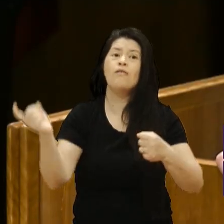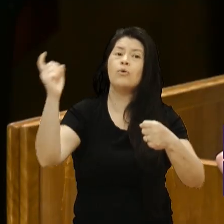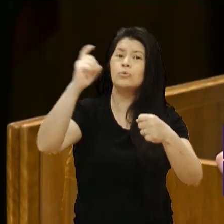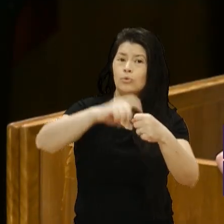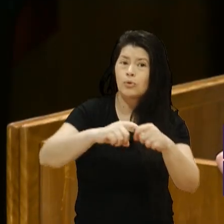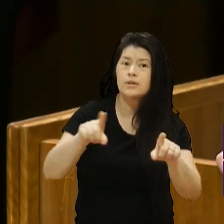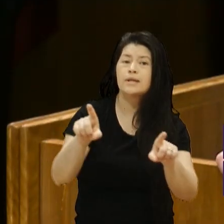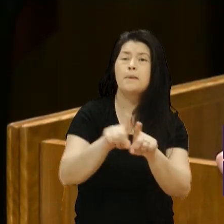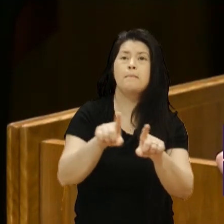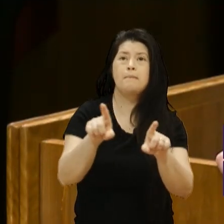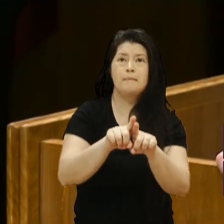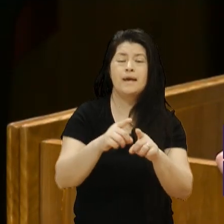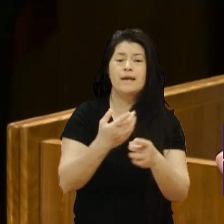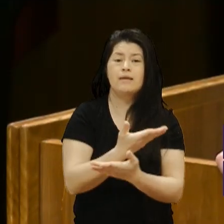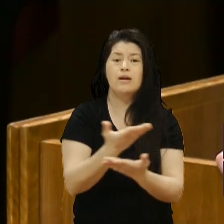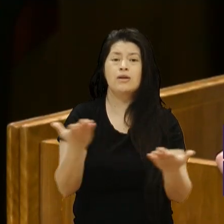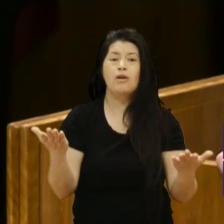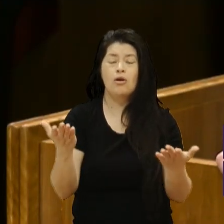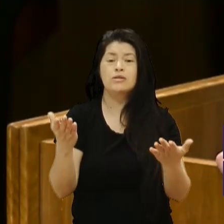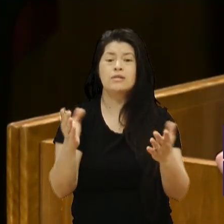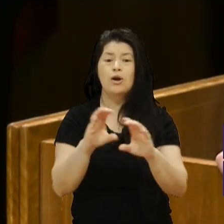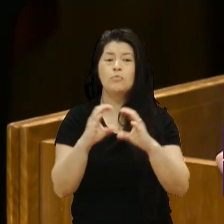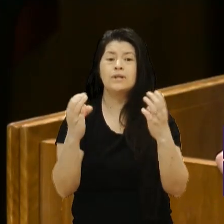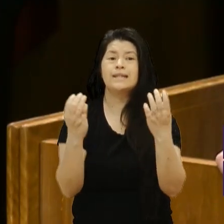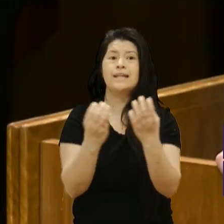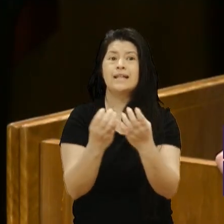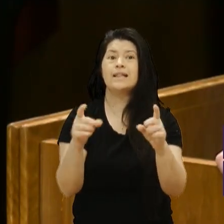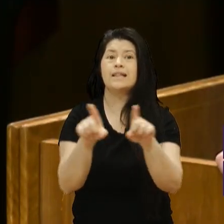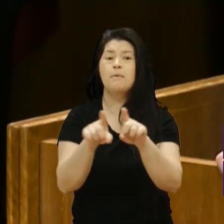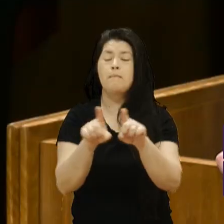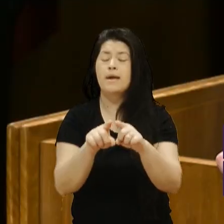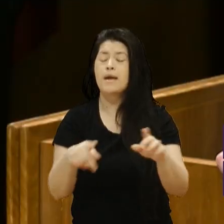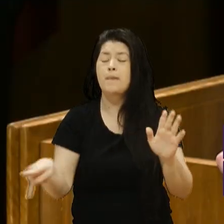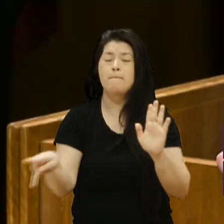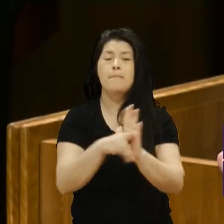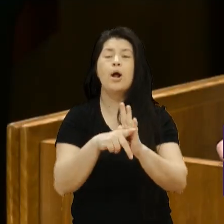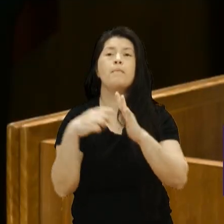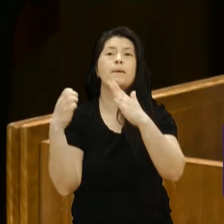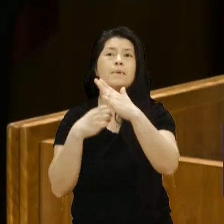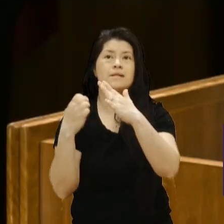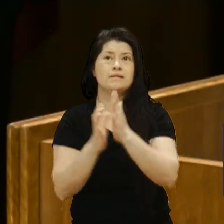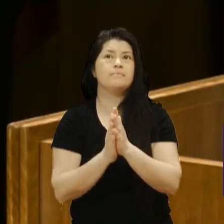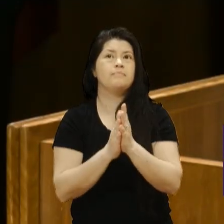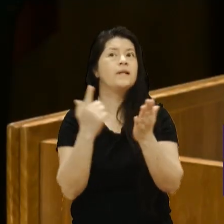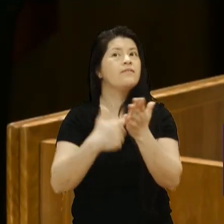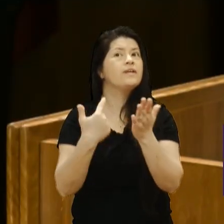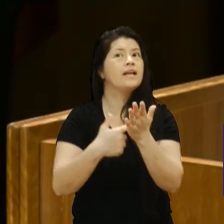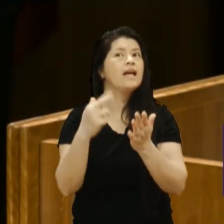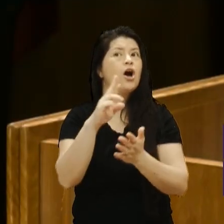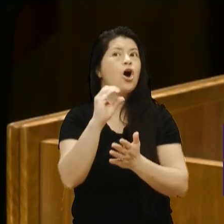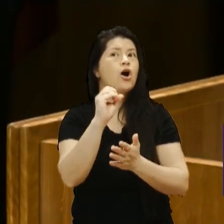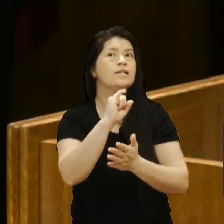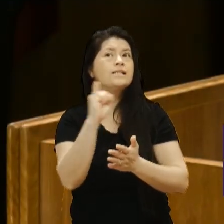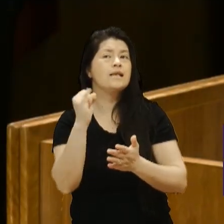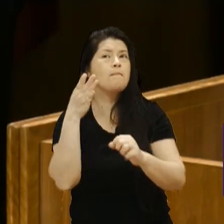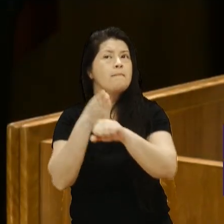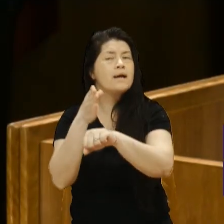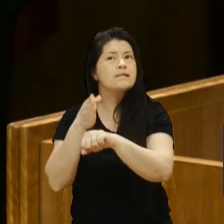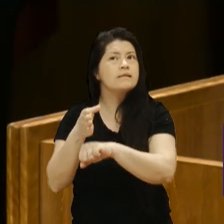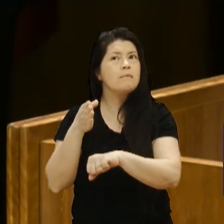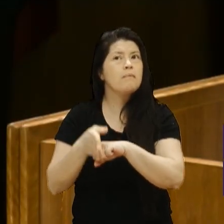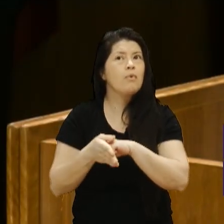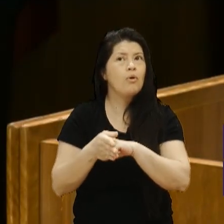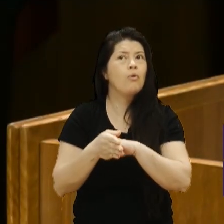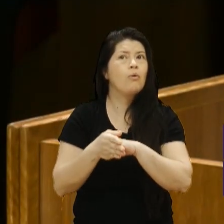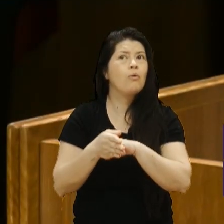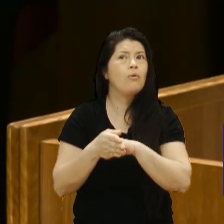trouxe para a nossa comunidade e para a própria empresa, né? A Livraria Rossi, de fato, ela participou